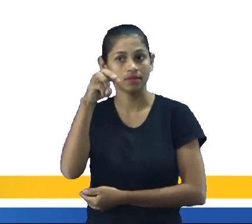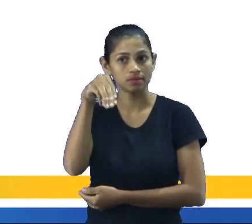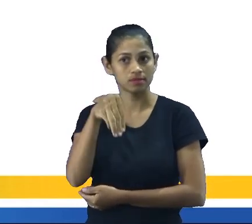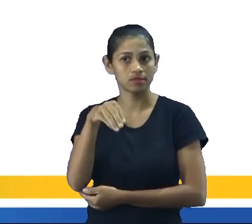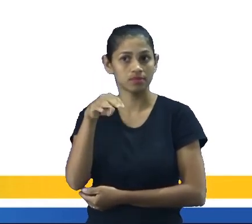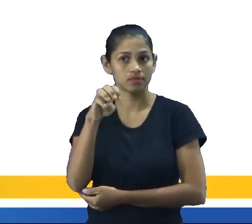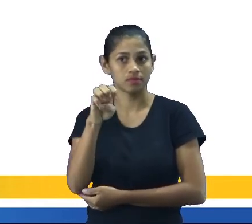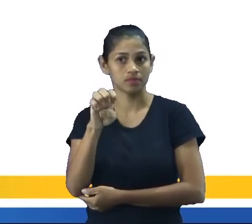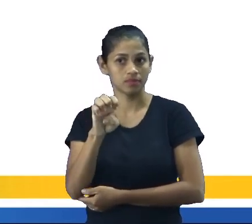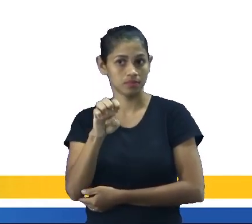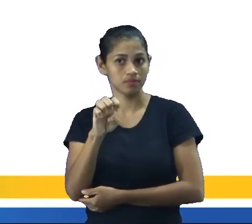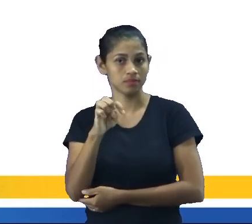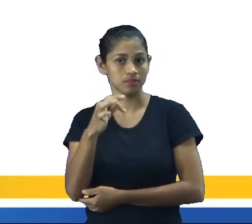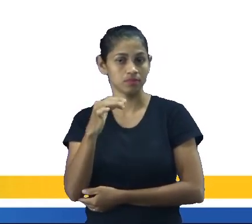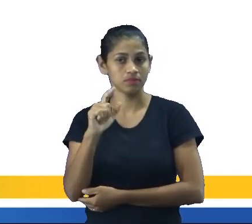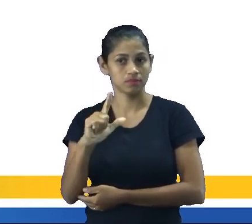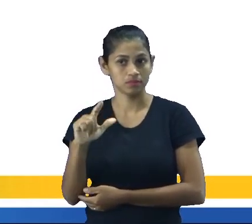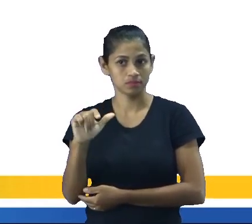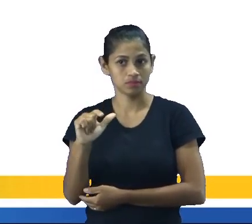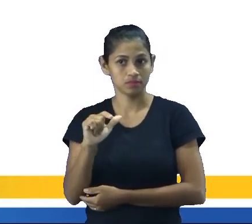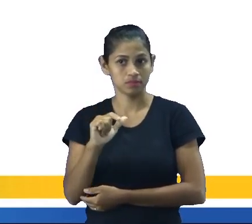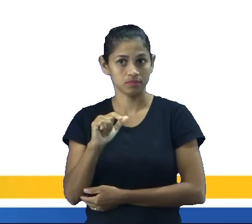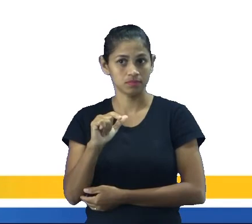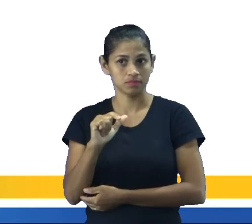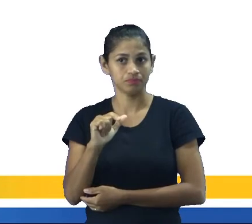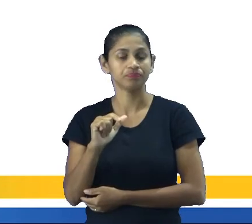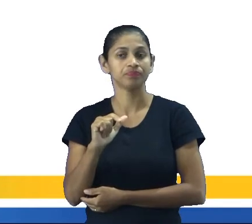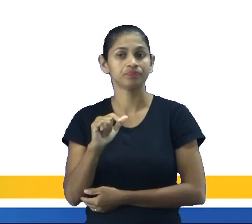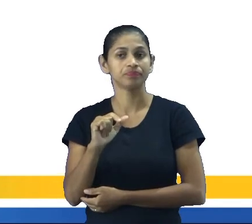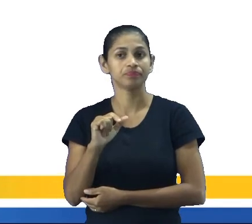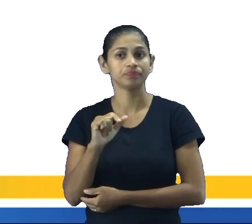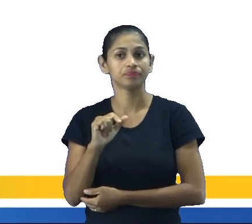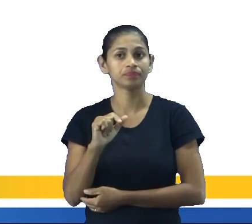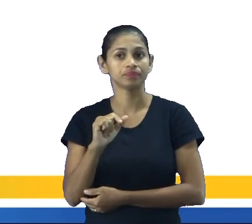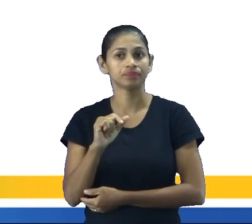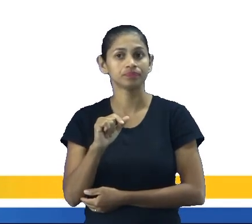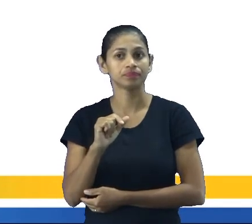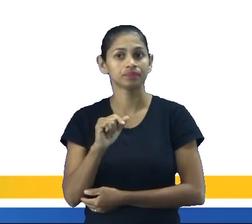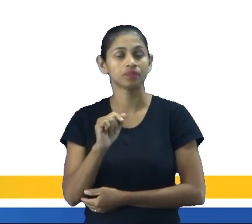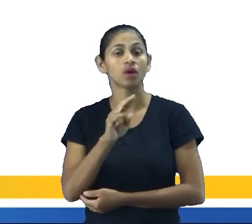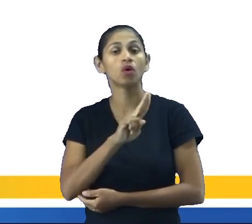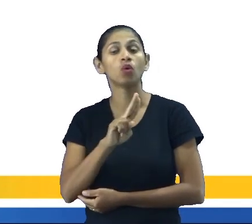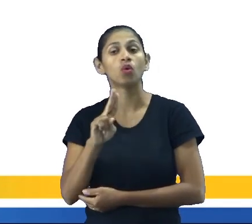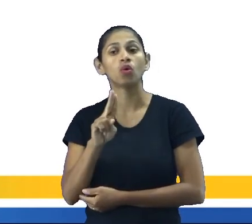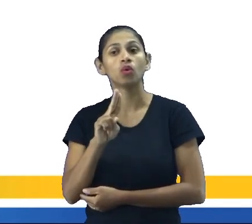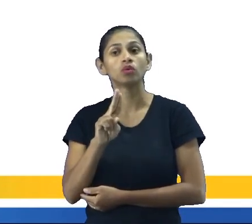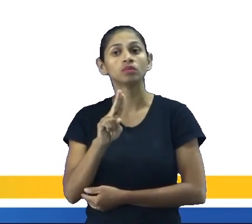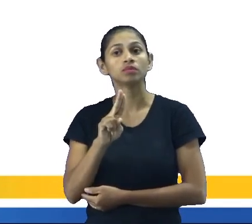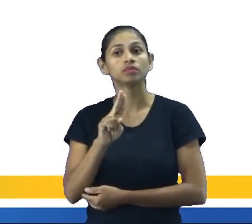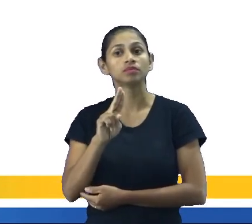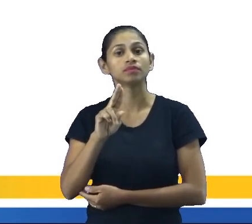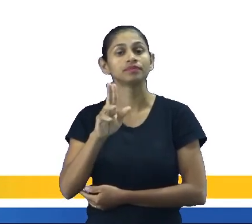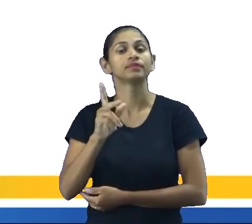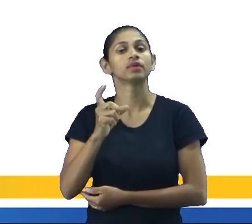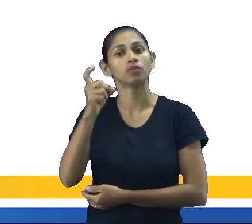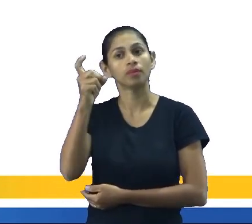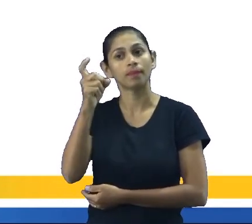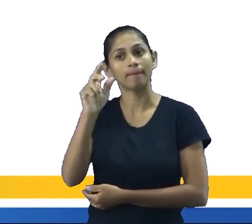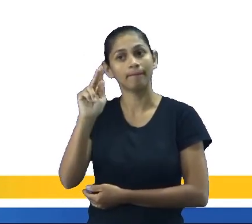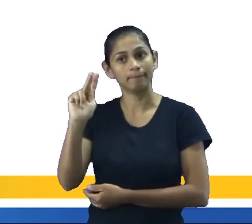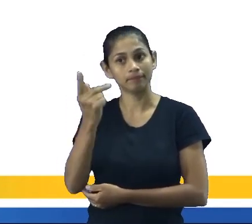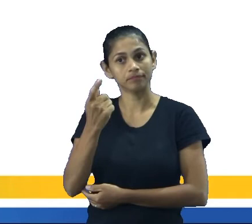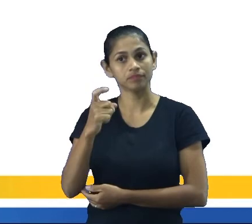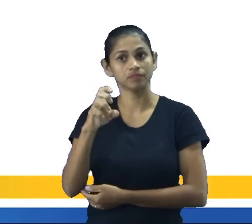do hidrocarboneto correspondente. Aqui, ó, a gente tem o radical metil. E aqui, ó, o nome do hidrocarboneto correspondente, que é